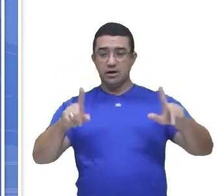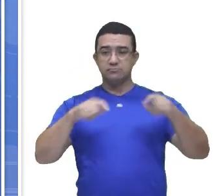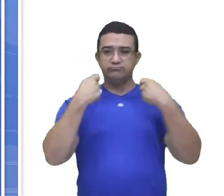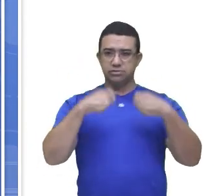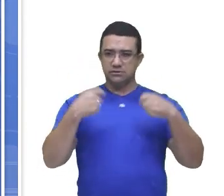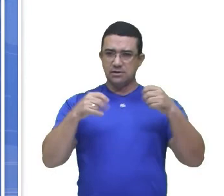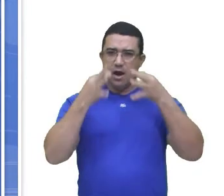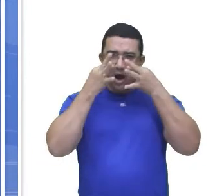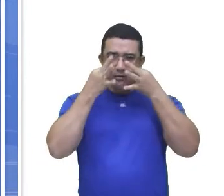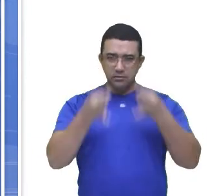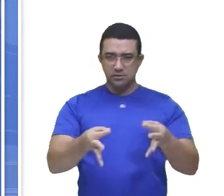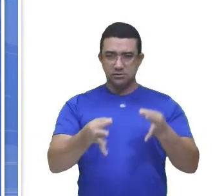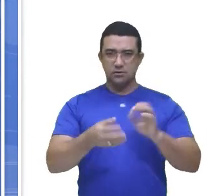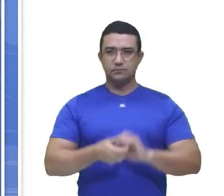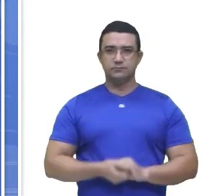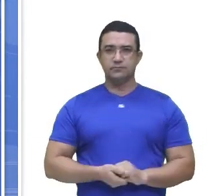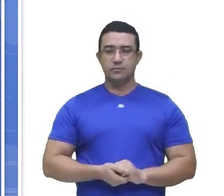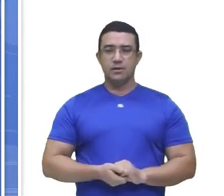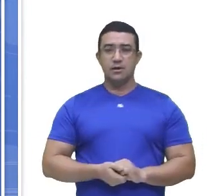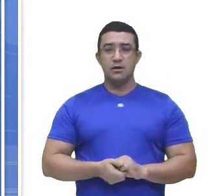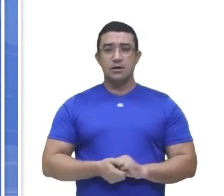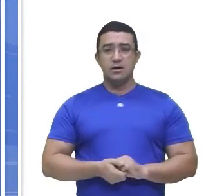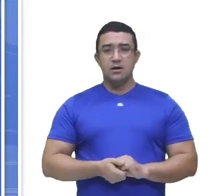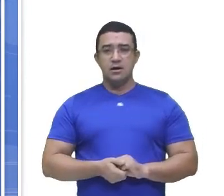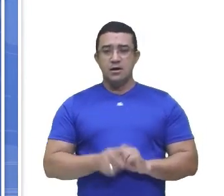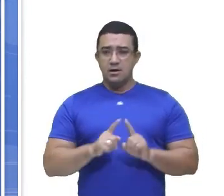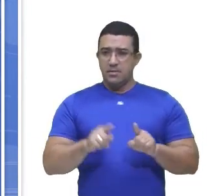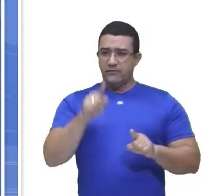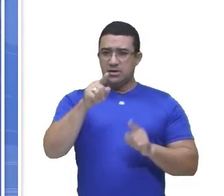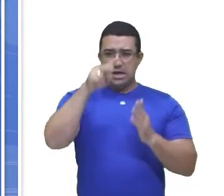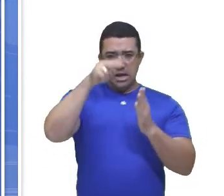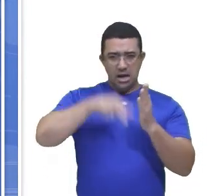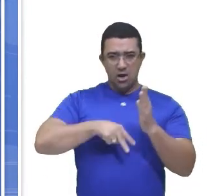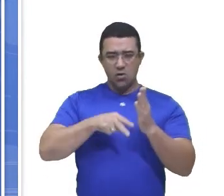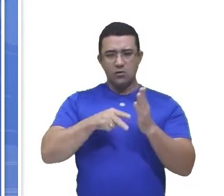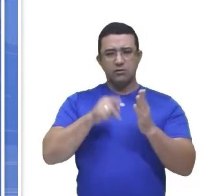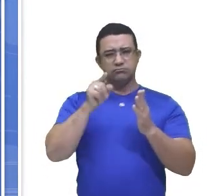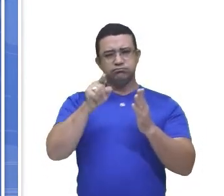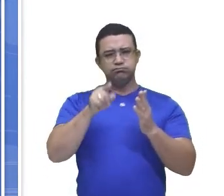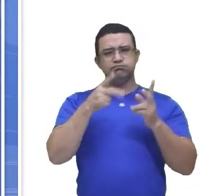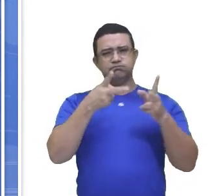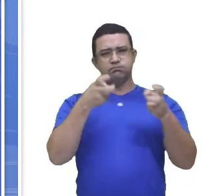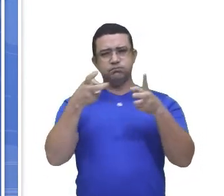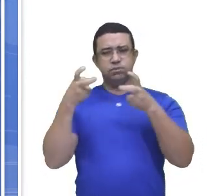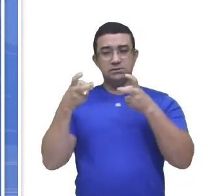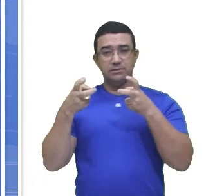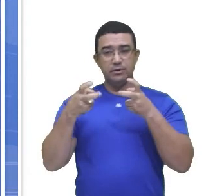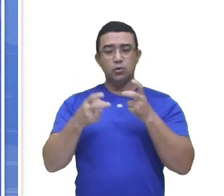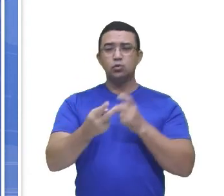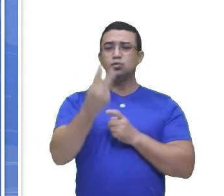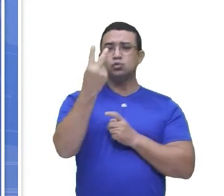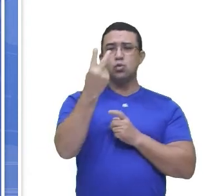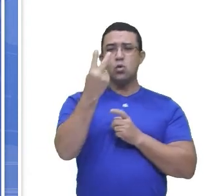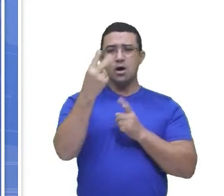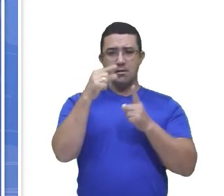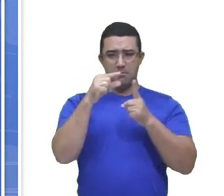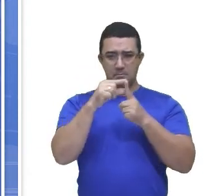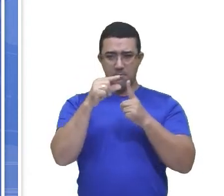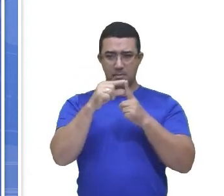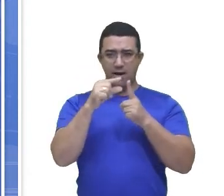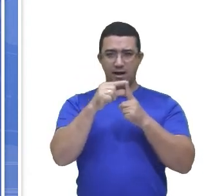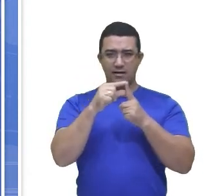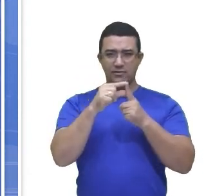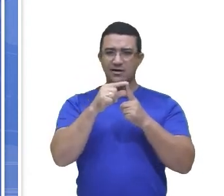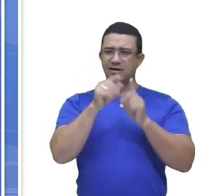né? Mas segundo a sua leitura, aí com certeza deu para você perceber duas palavras em todo esse texto. É um